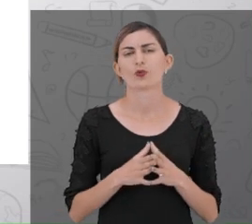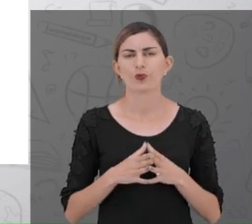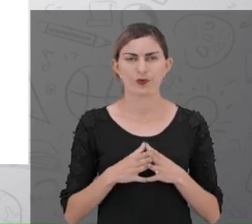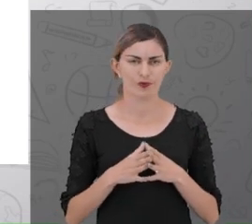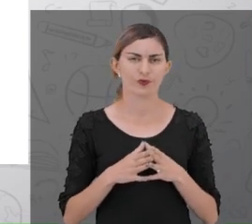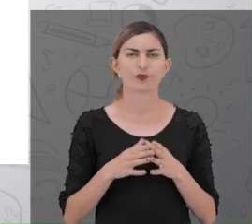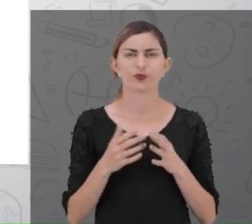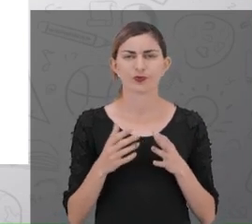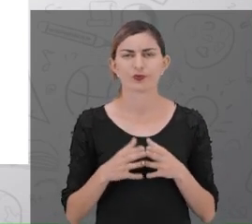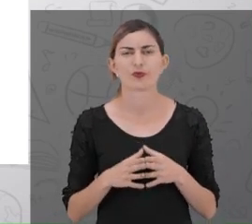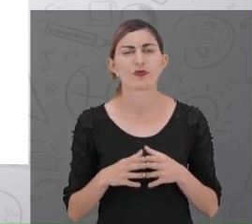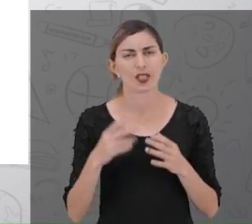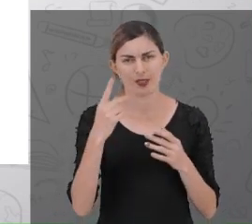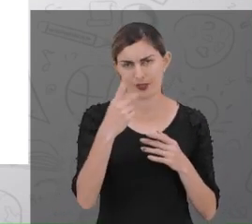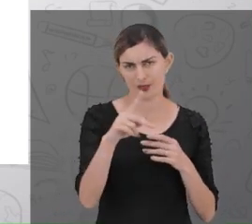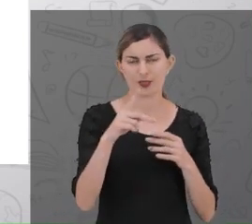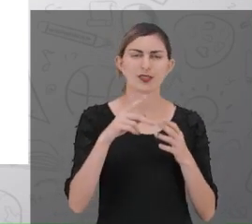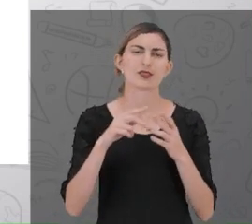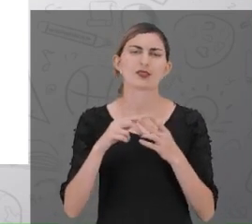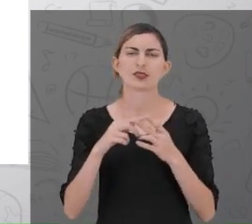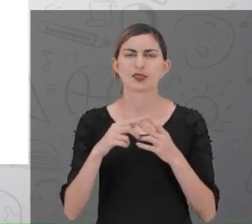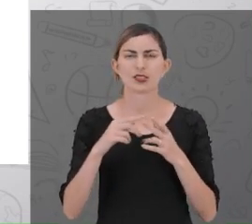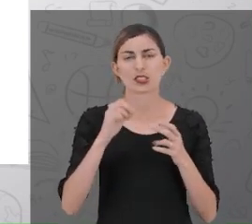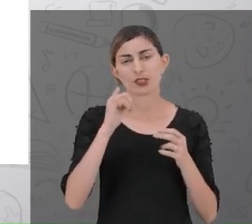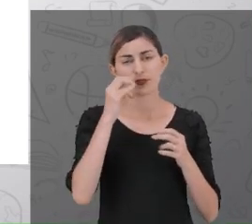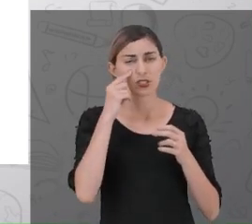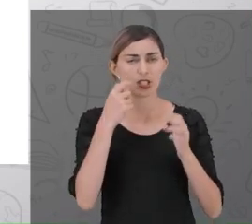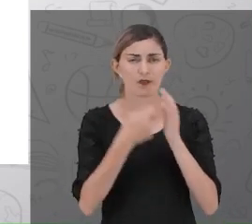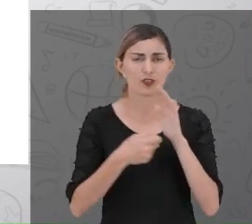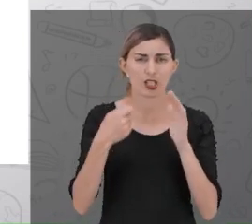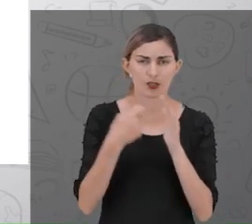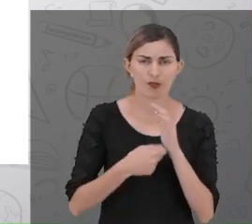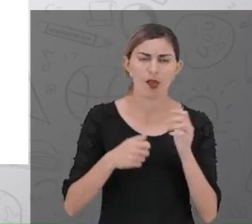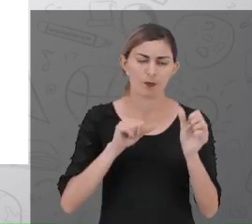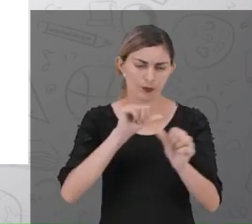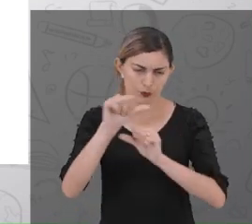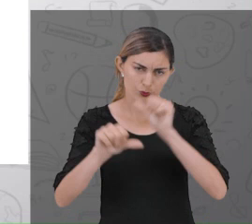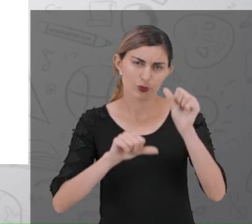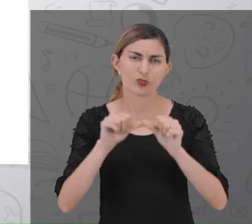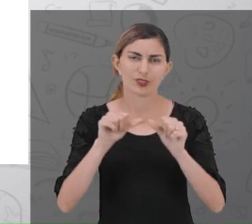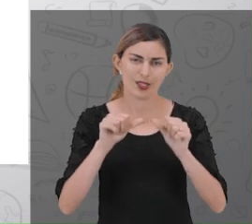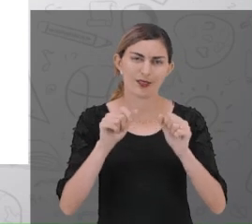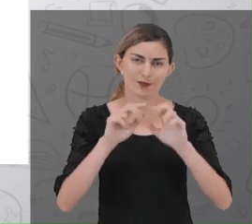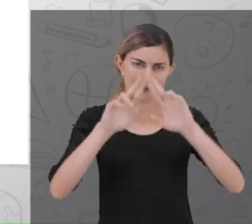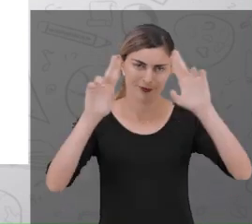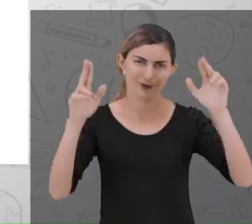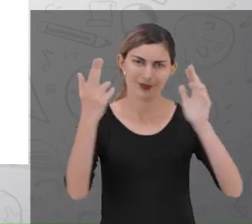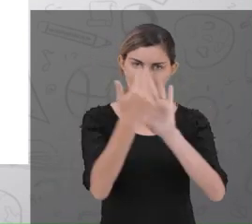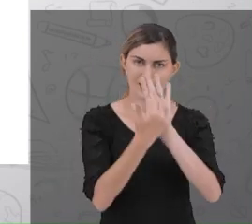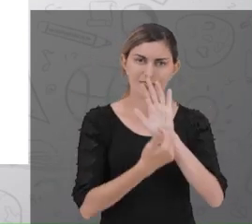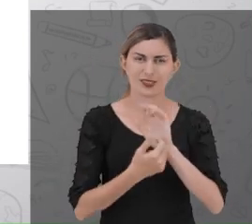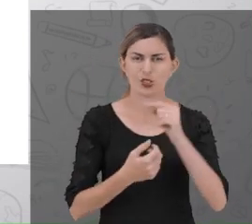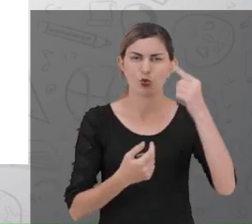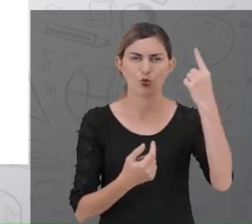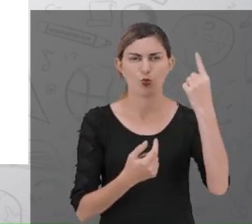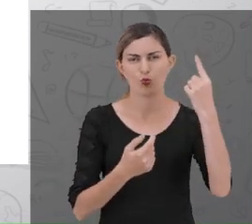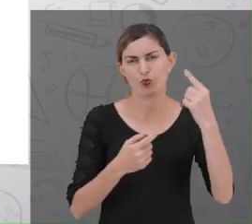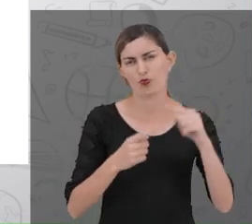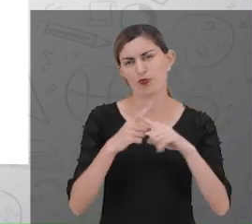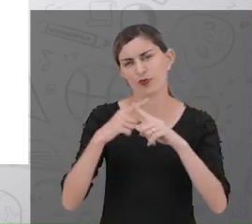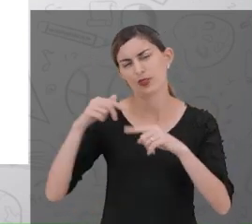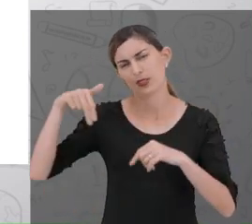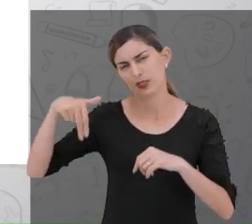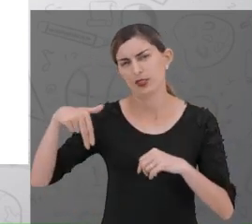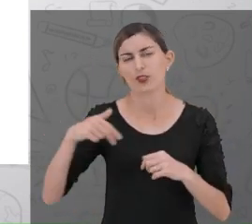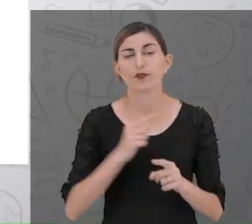participações desse outro lado esquerdo. Nesse caso, se você for tentar transformar esse cenário como sendo de 1